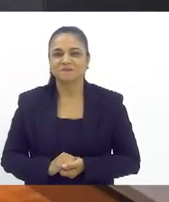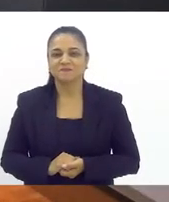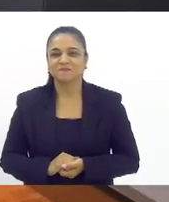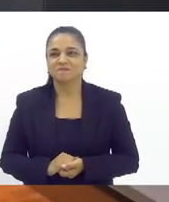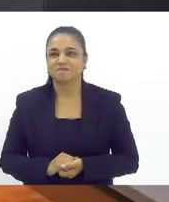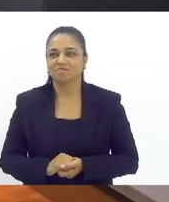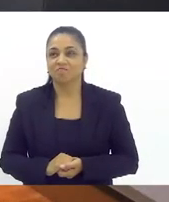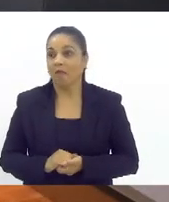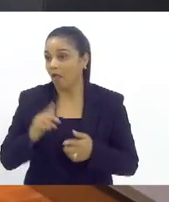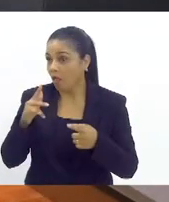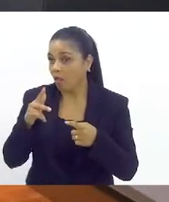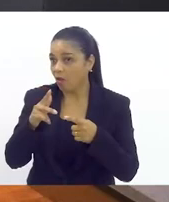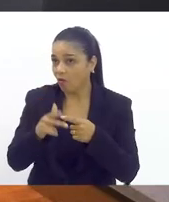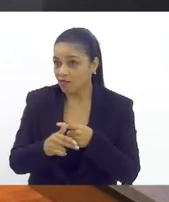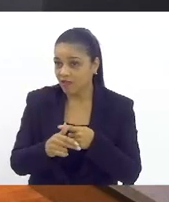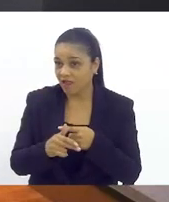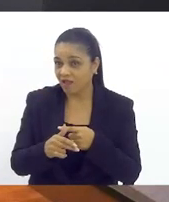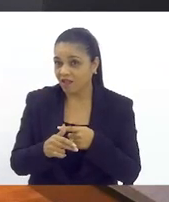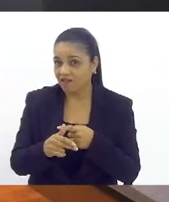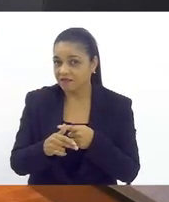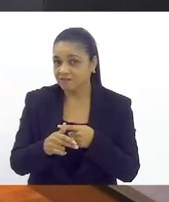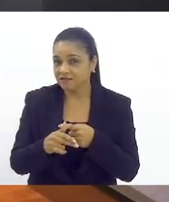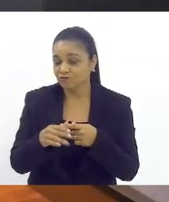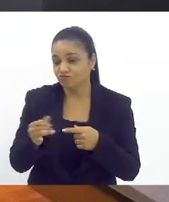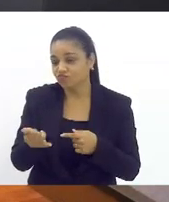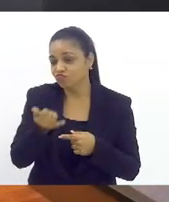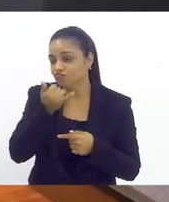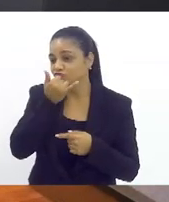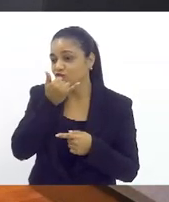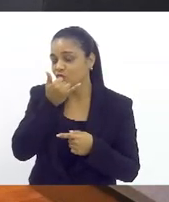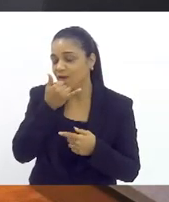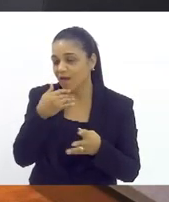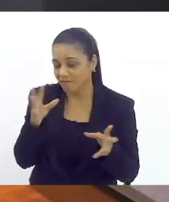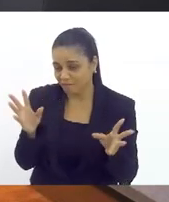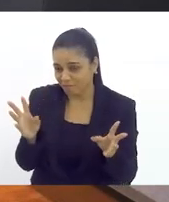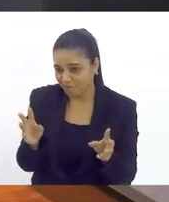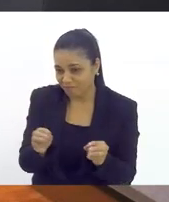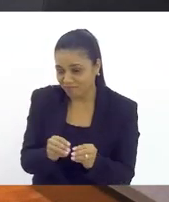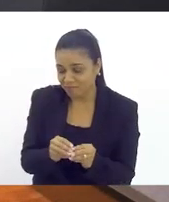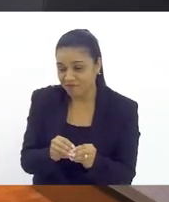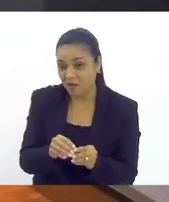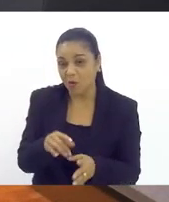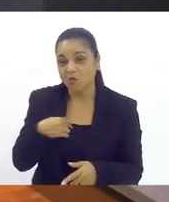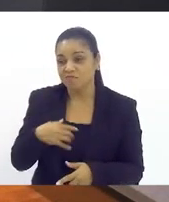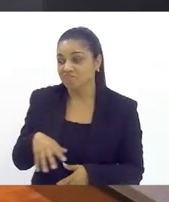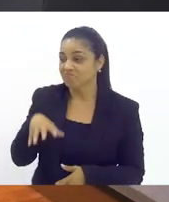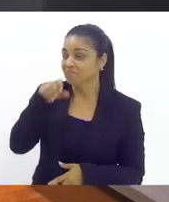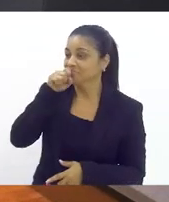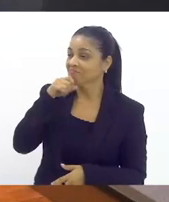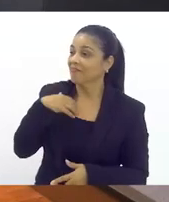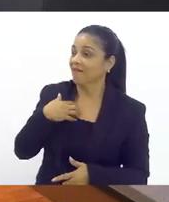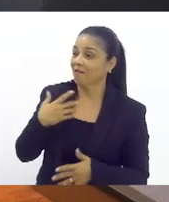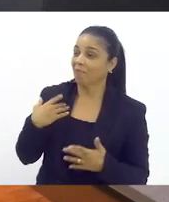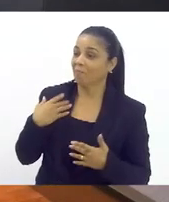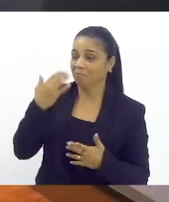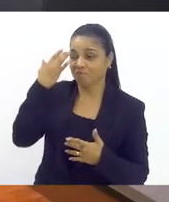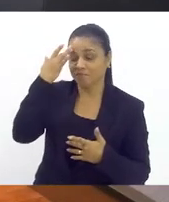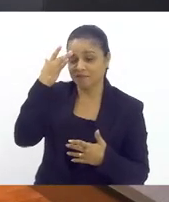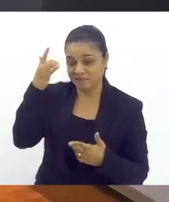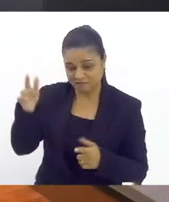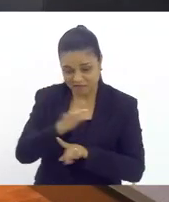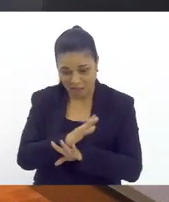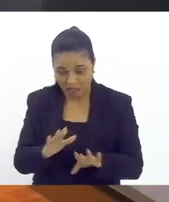Ah você eu te cortei estava concluindo Desculpa é que você tem um suspiro assim eu falei bom então pode